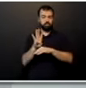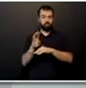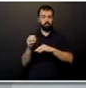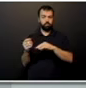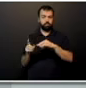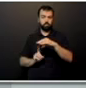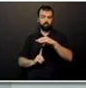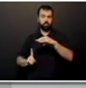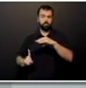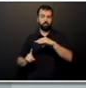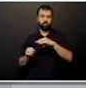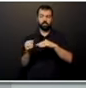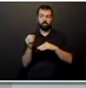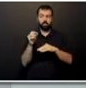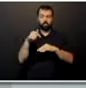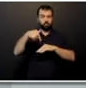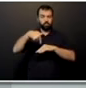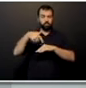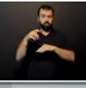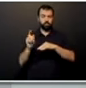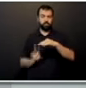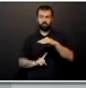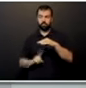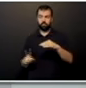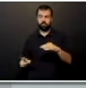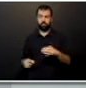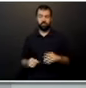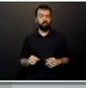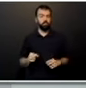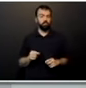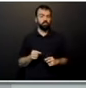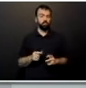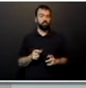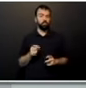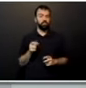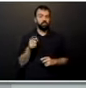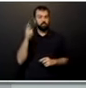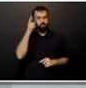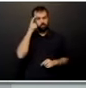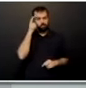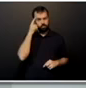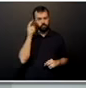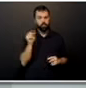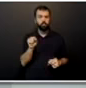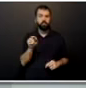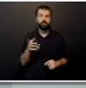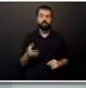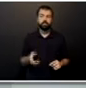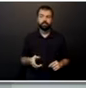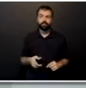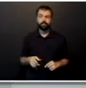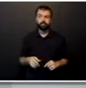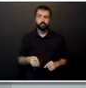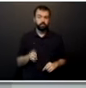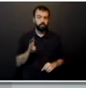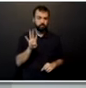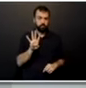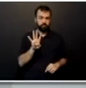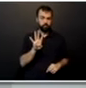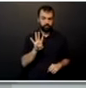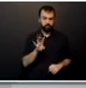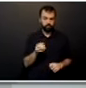para 11 o que que eu preciso analisar aqui ó eu quero saber os quatro